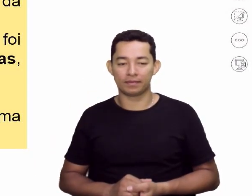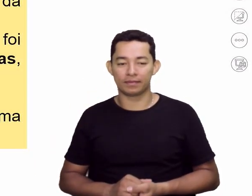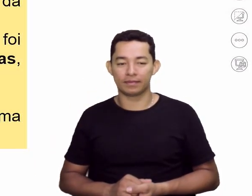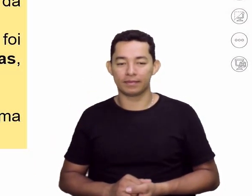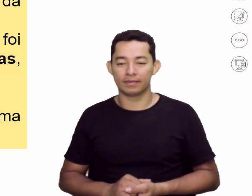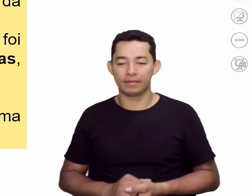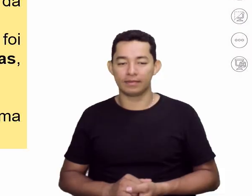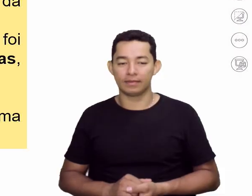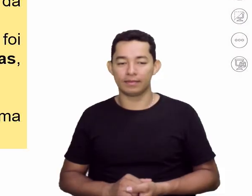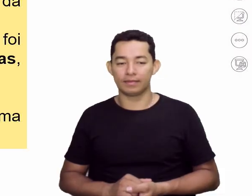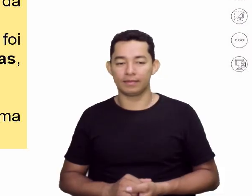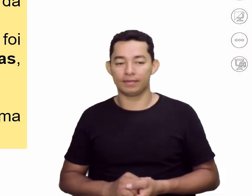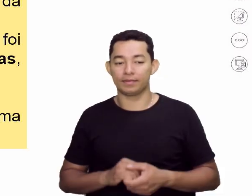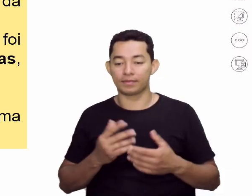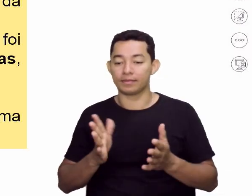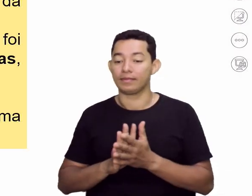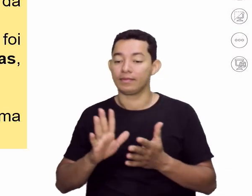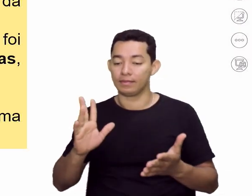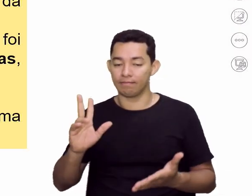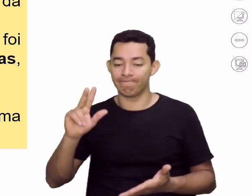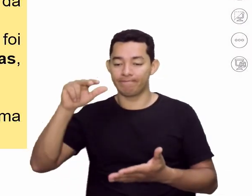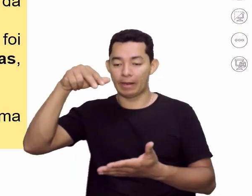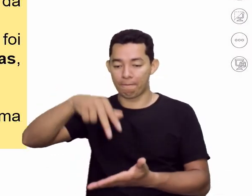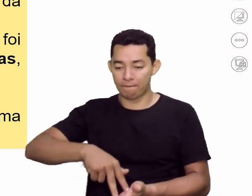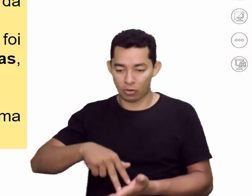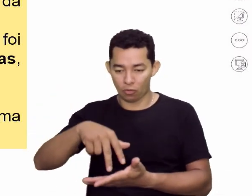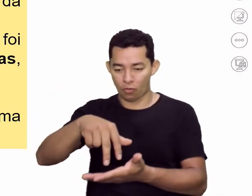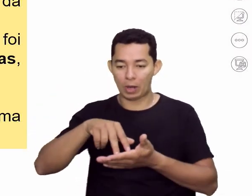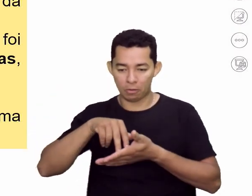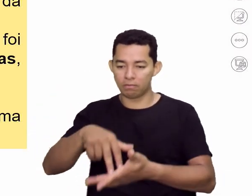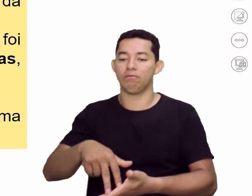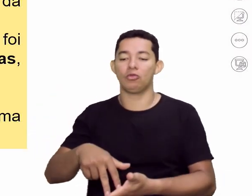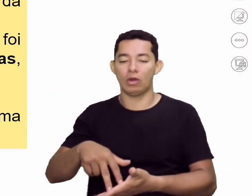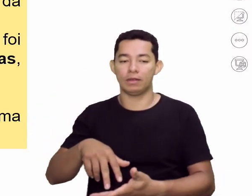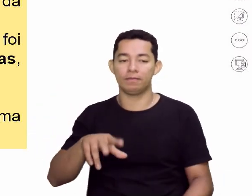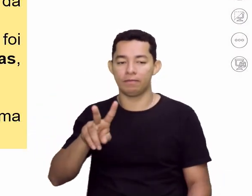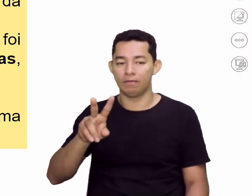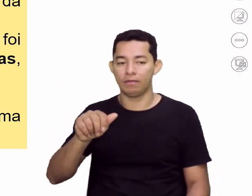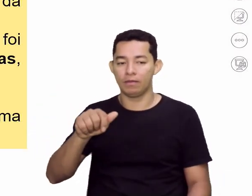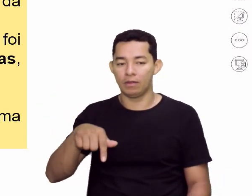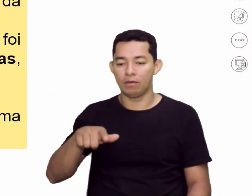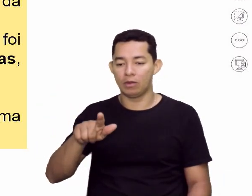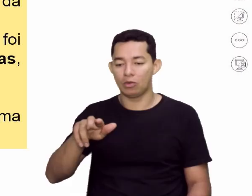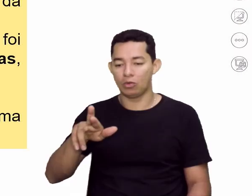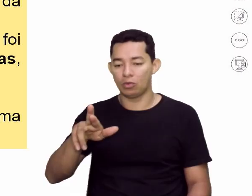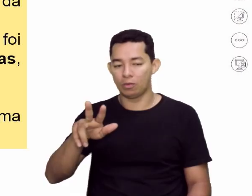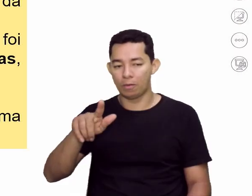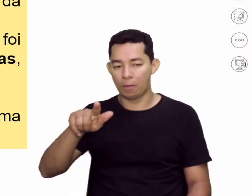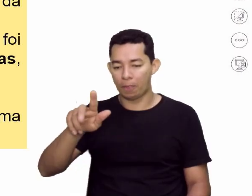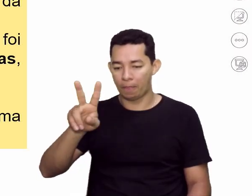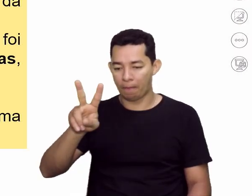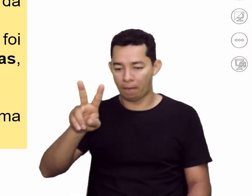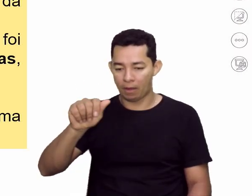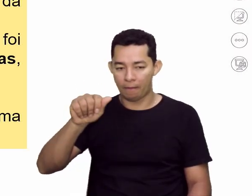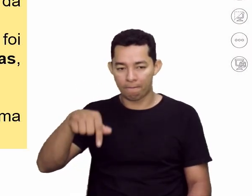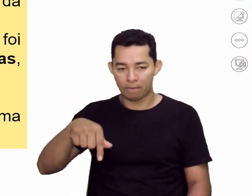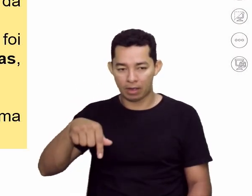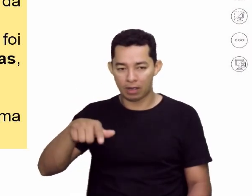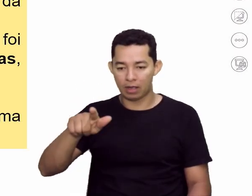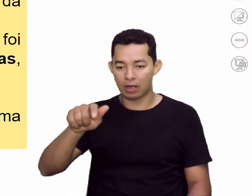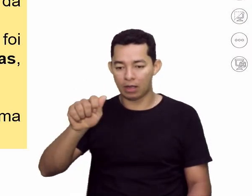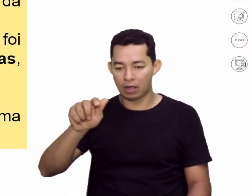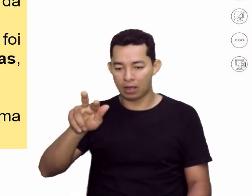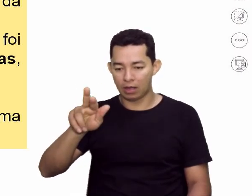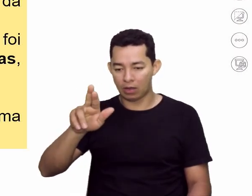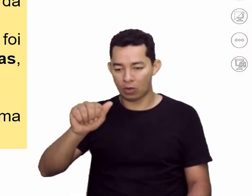lá. Vanguardas artísticas europeias. Avant-garde, esse termo aqui, né? Novamente nós vamos